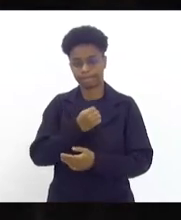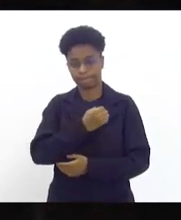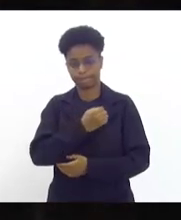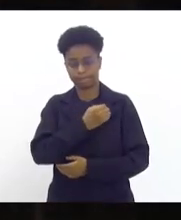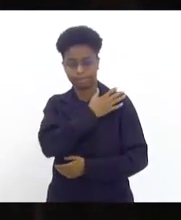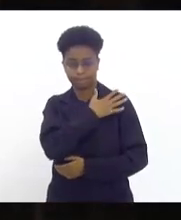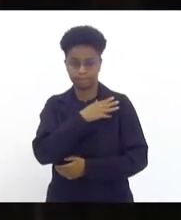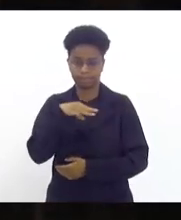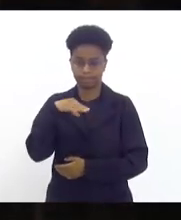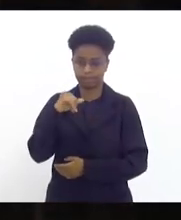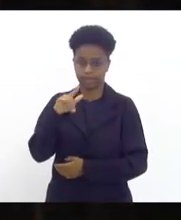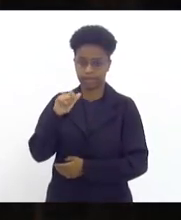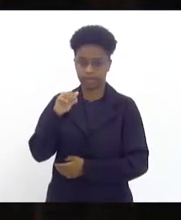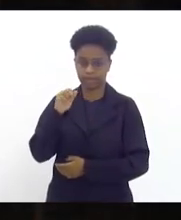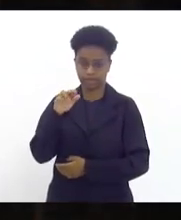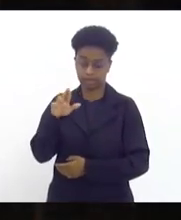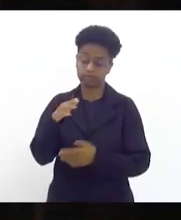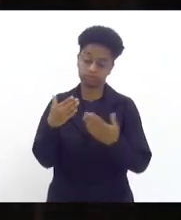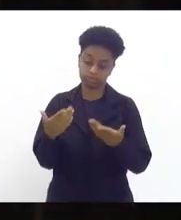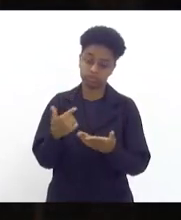também um tijucana